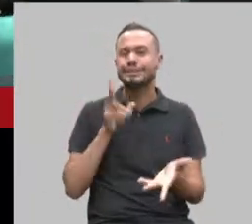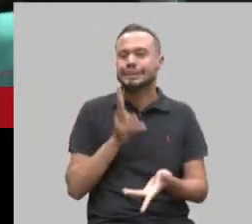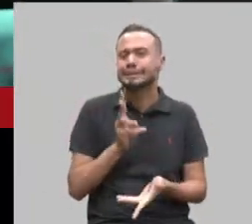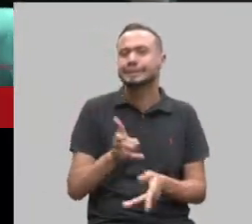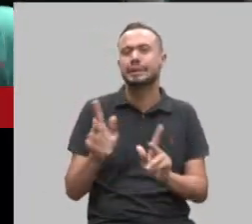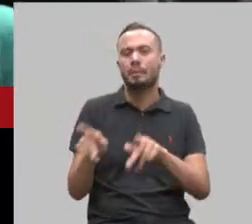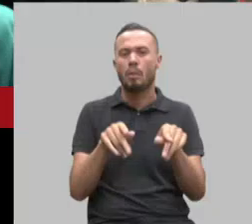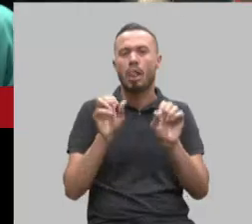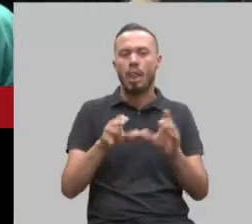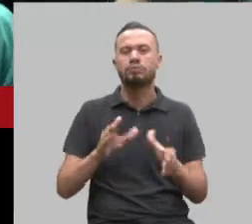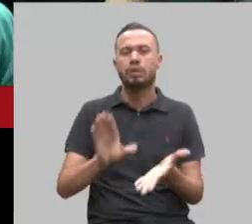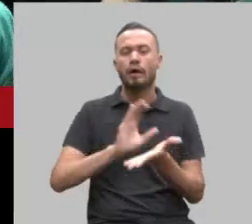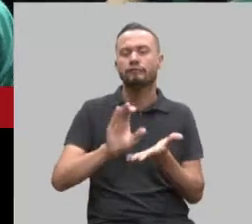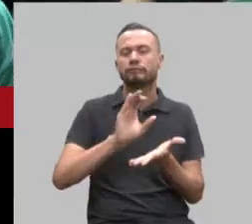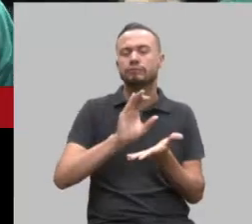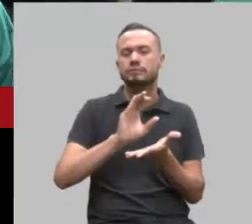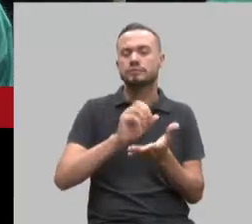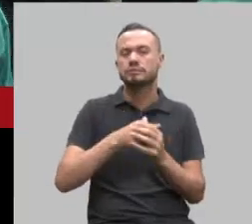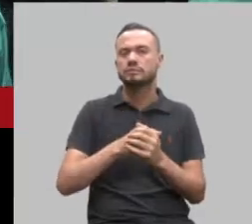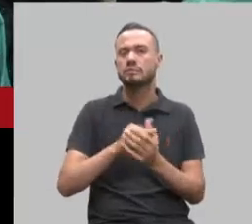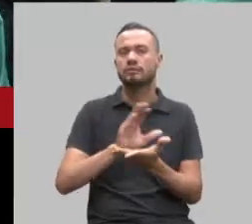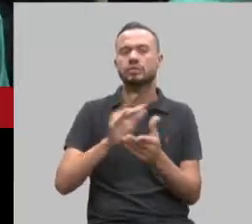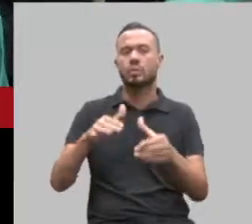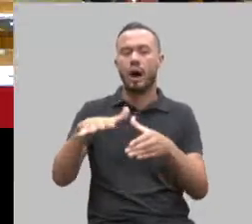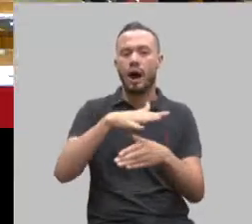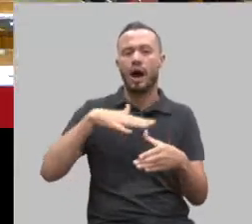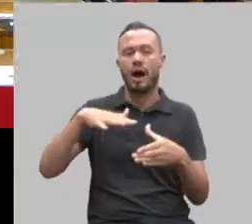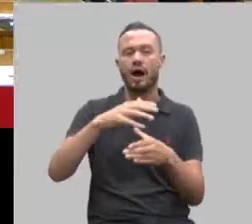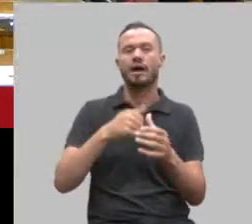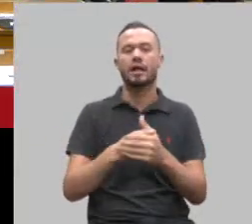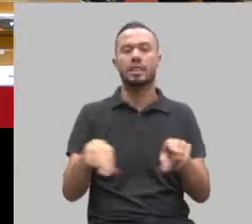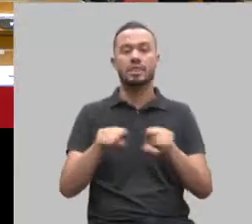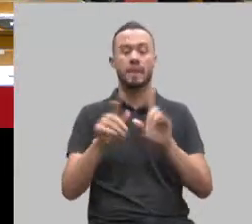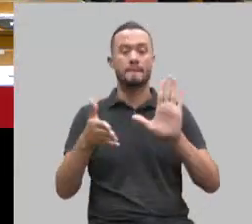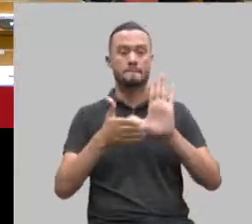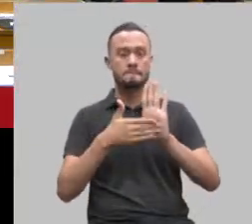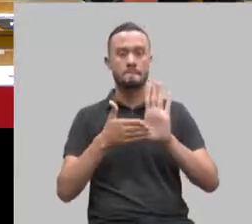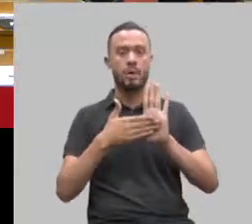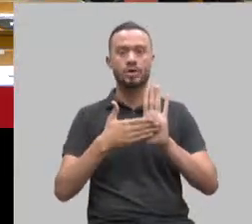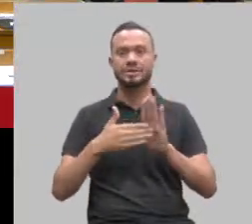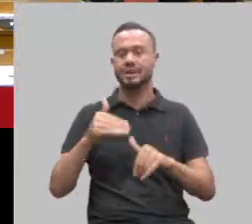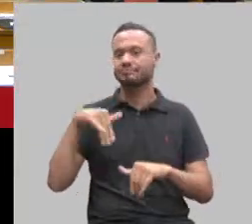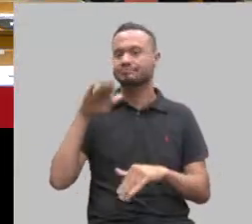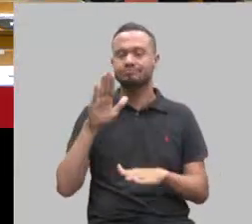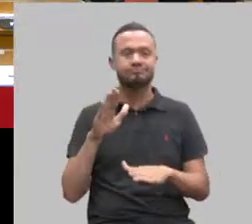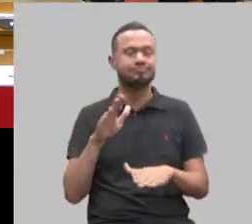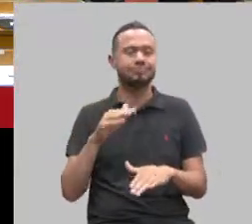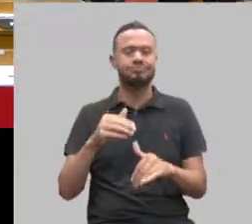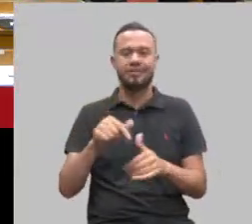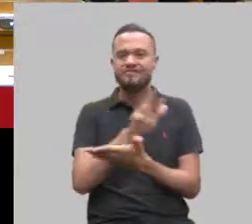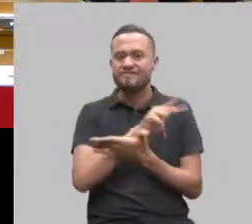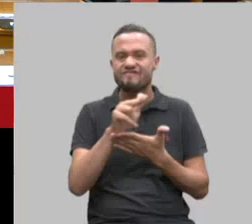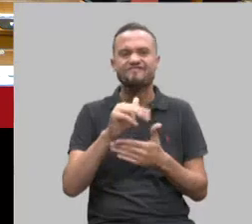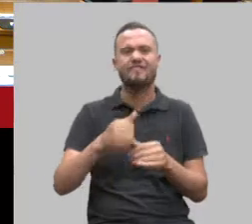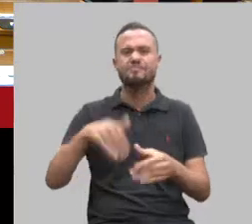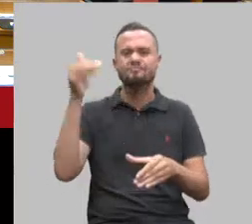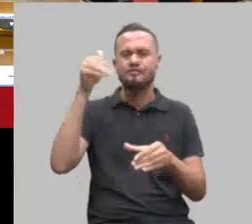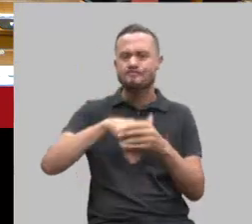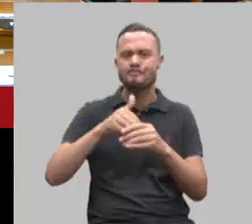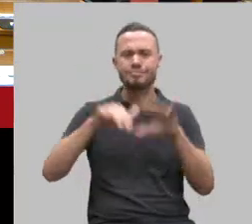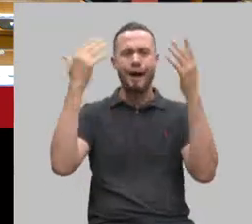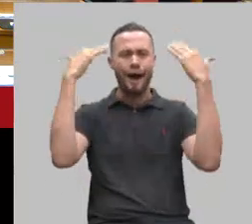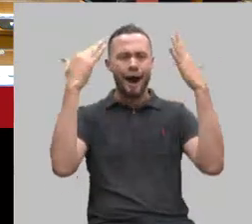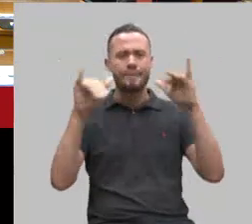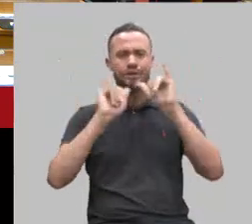investimentos então nesta área e a proposta que foi mais votada que foi bastante aplaudida aqui quando foi anunciada